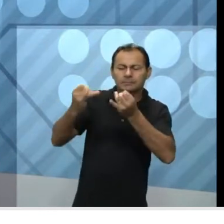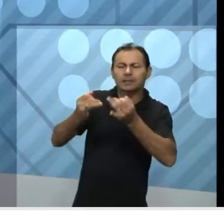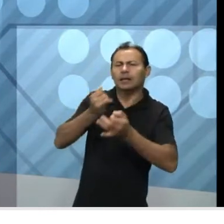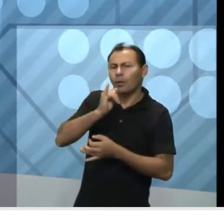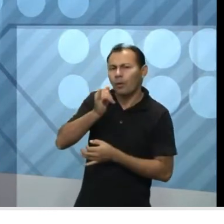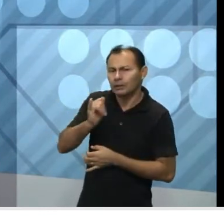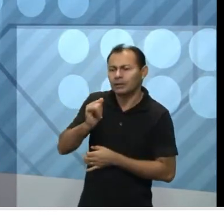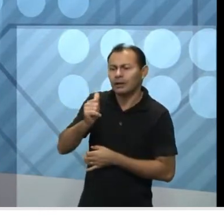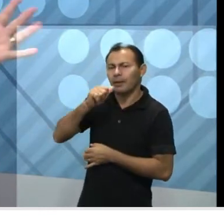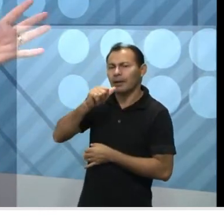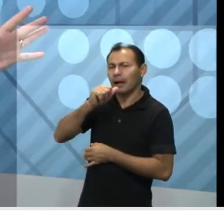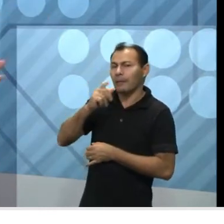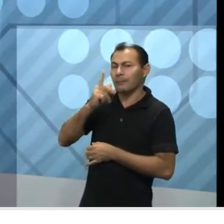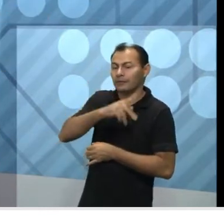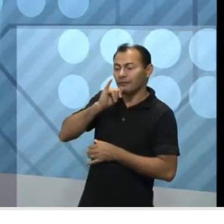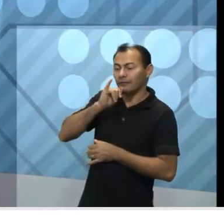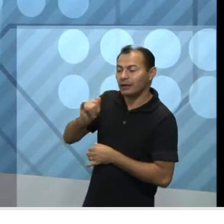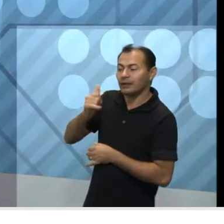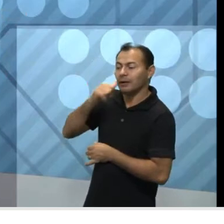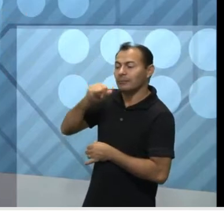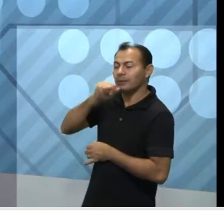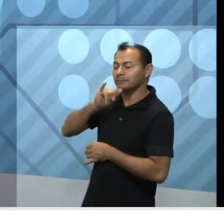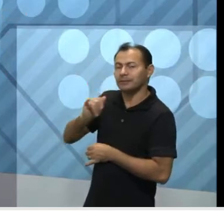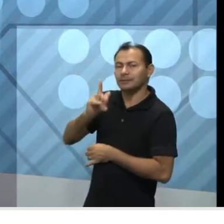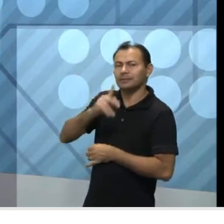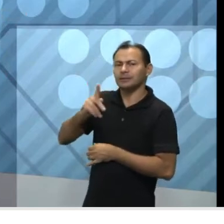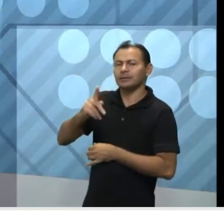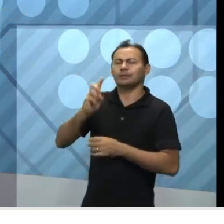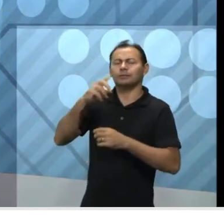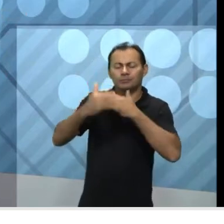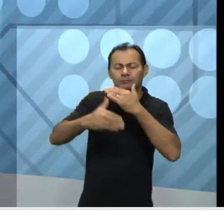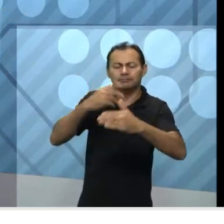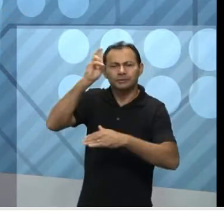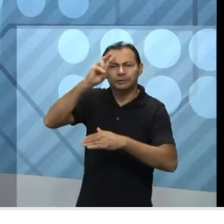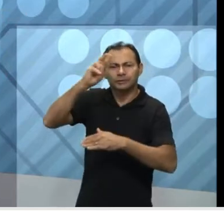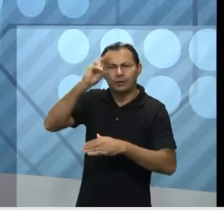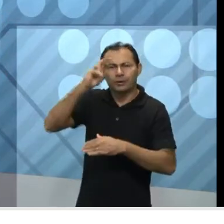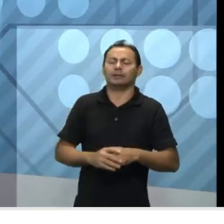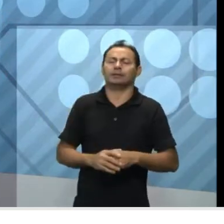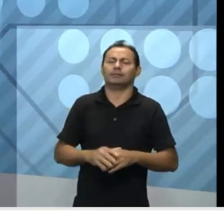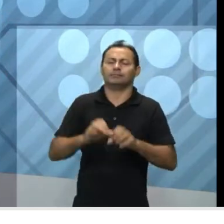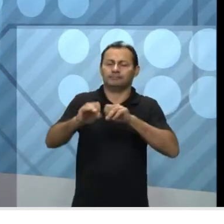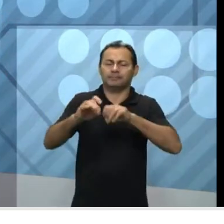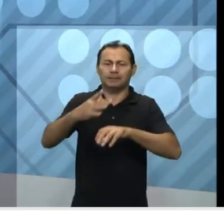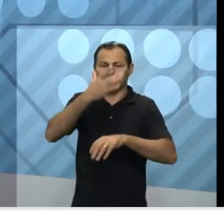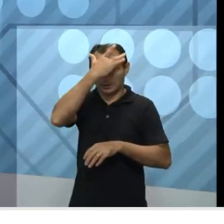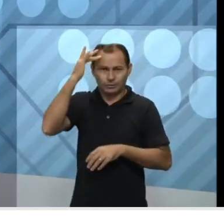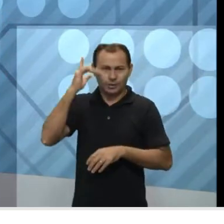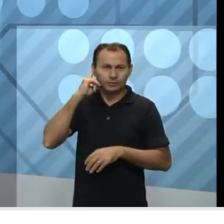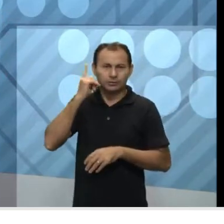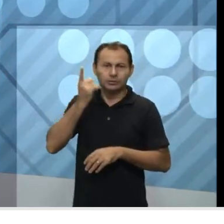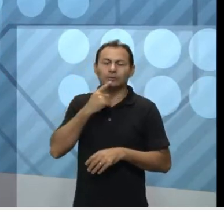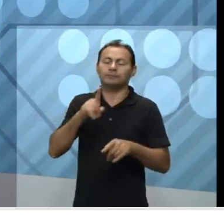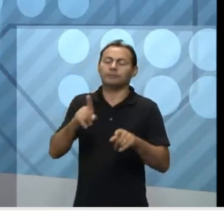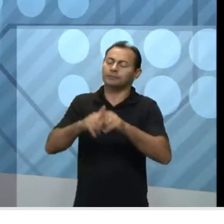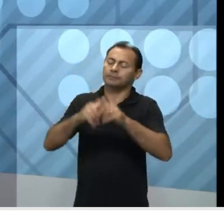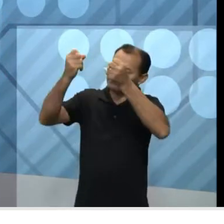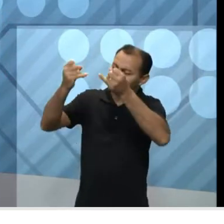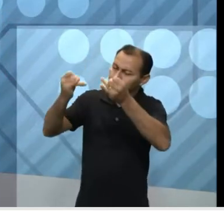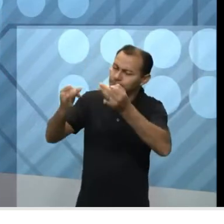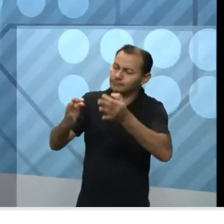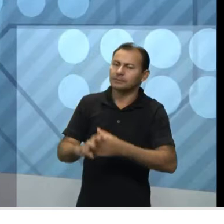o processo histórico educacional das pessoas surdas. E contar tudo isso vai ser importante para que essa